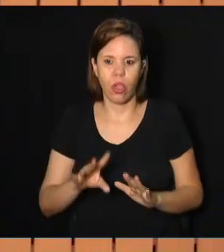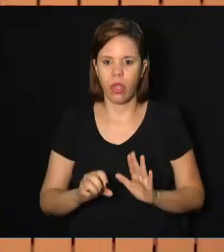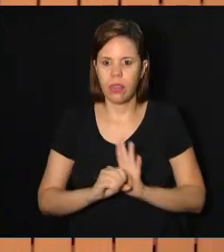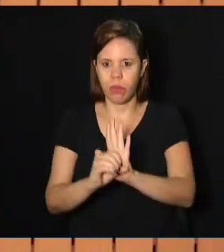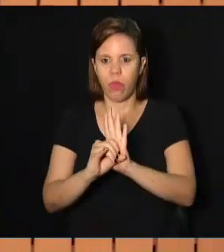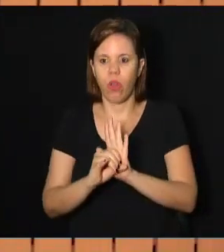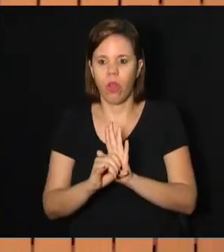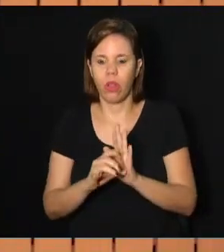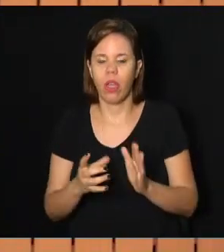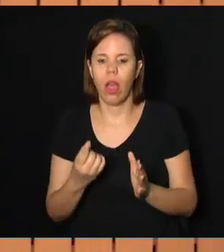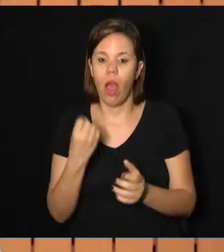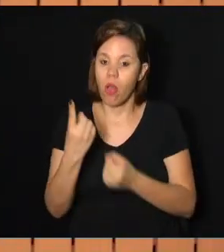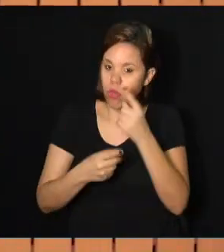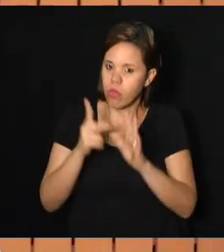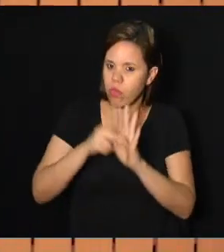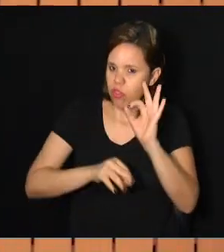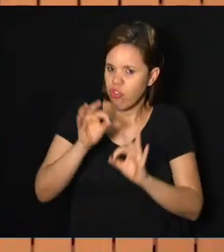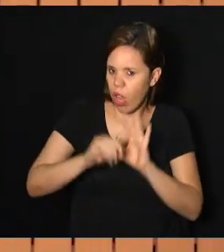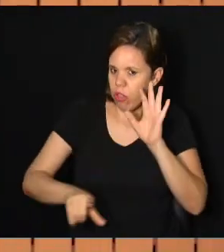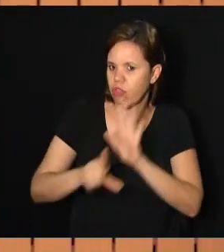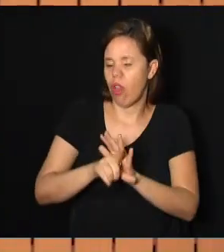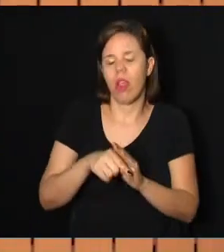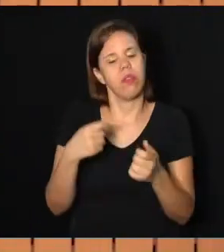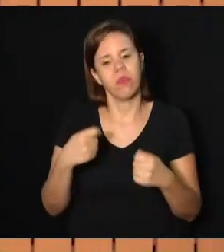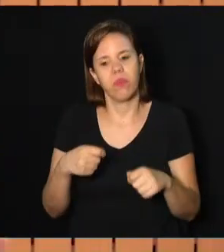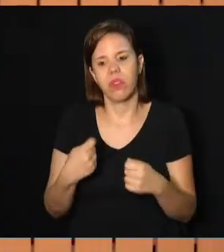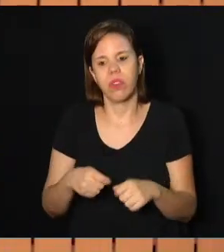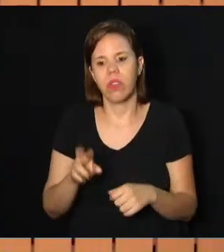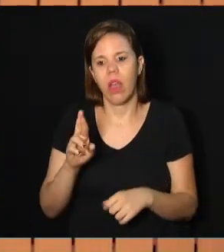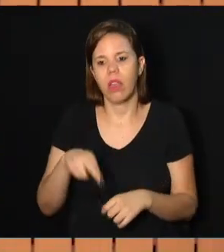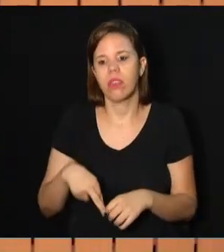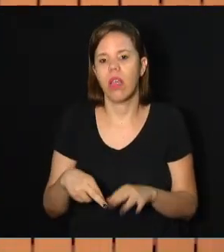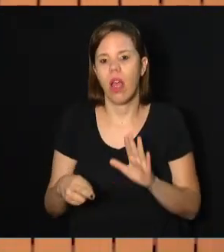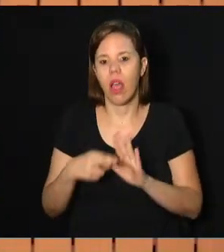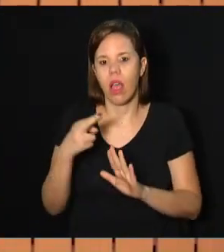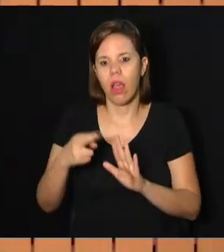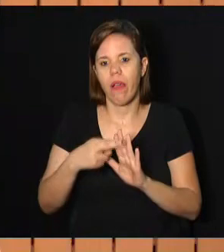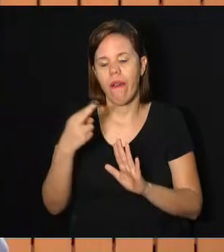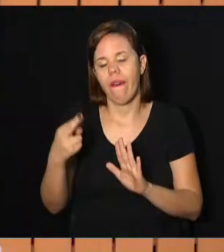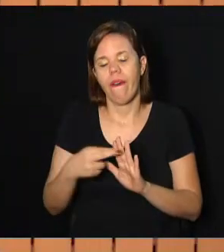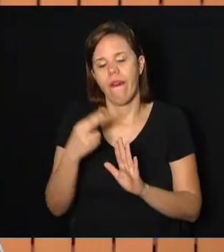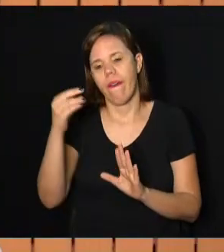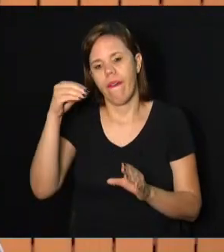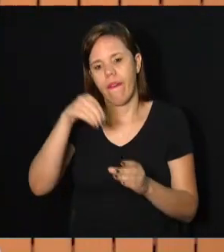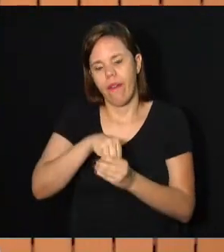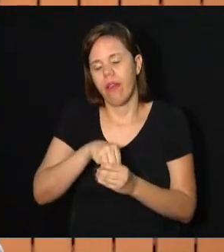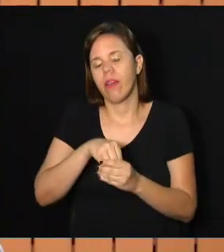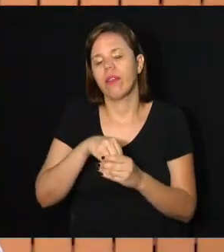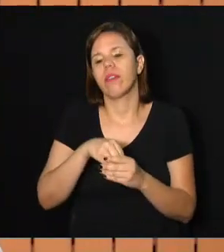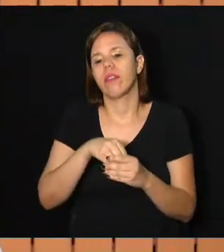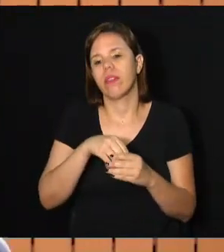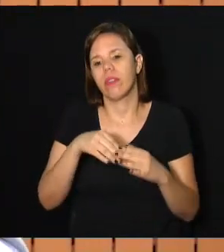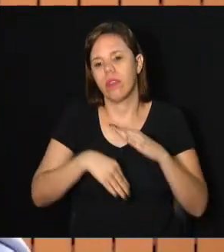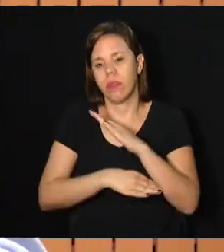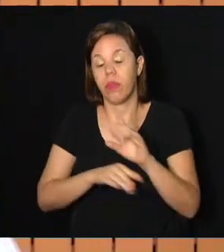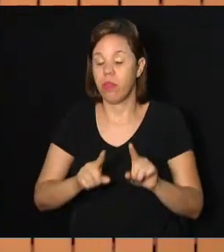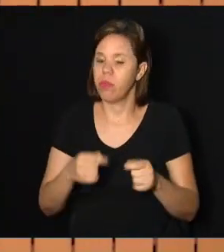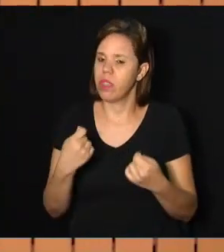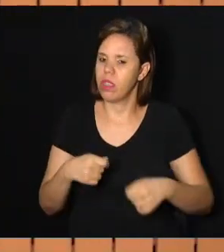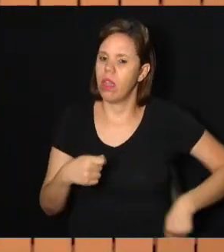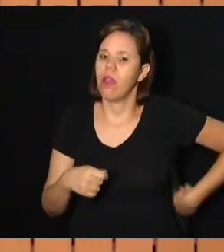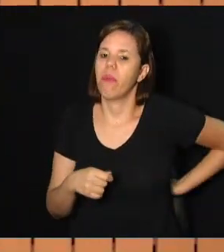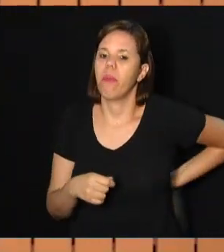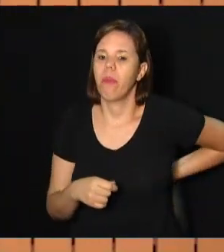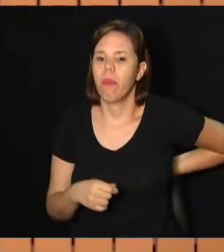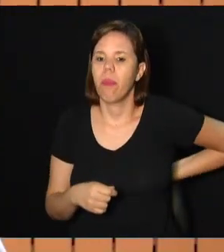alguns projetos de leis que não há necessidade, em razão do regimento interno, da votação ser nominal. Exemplo,